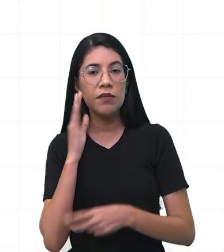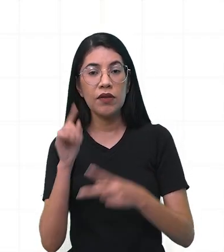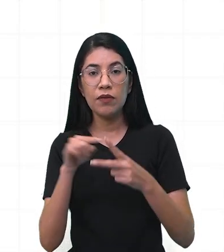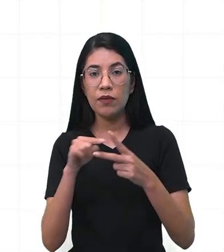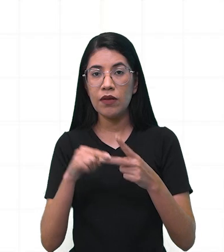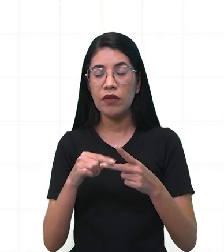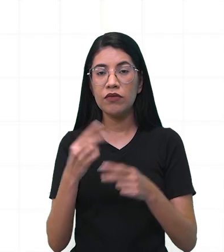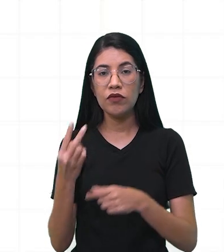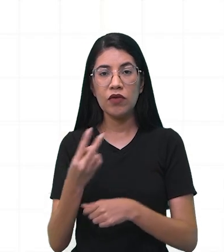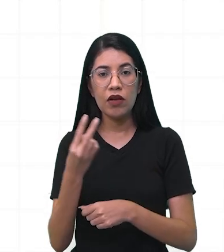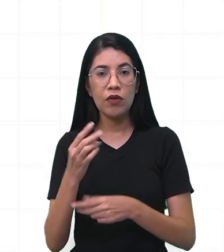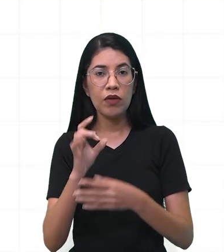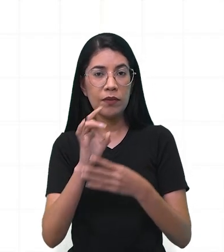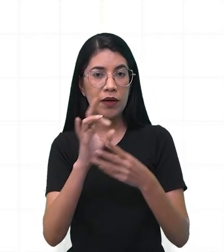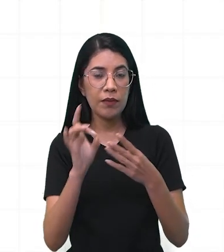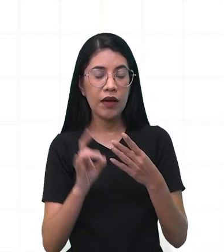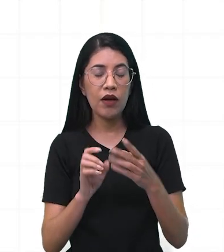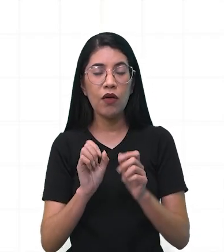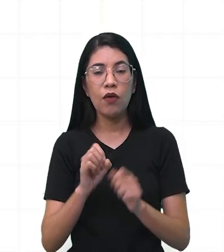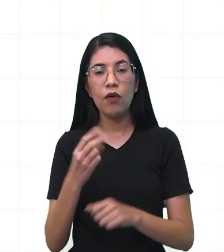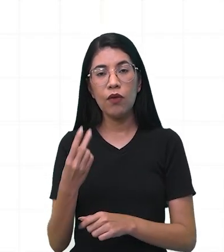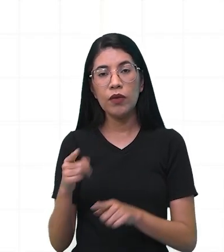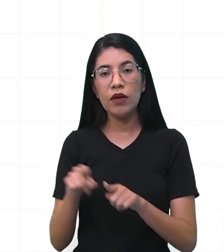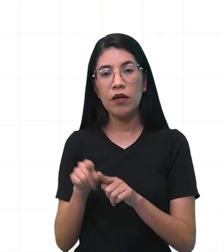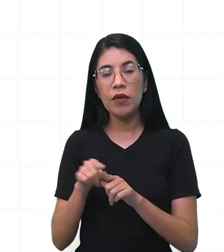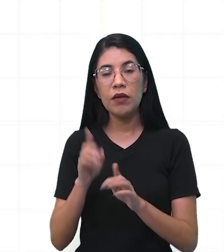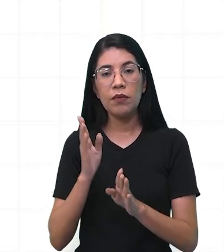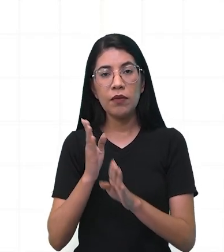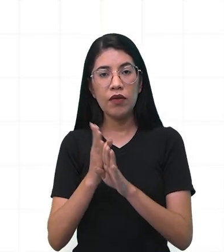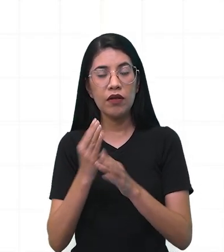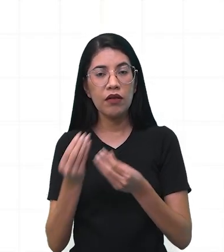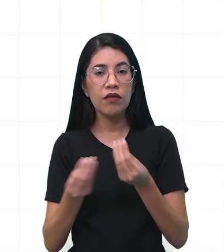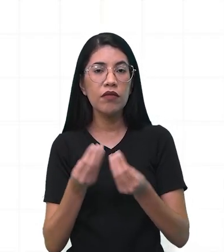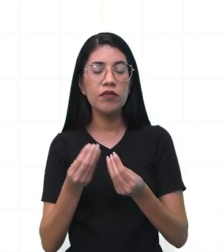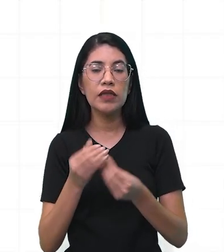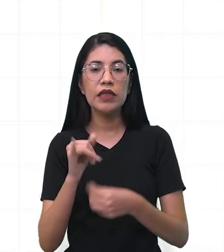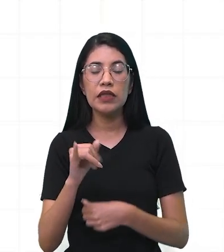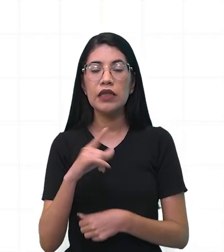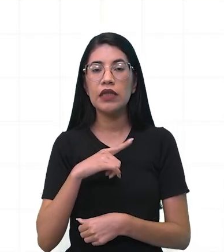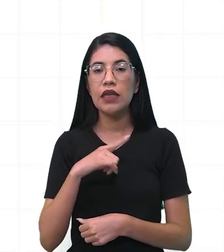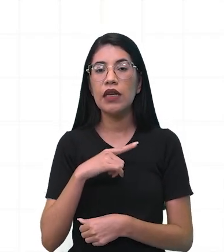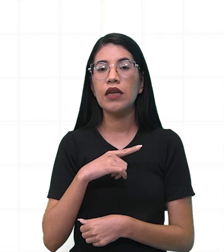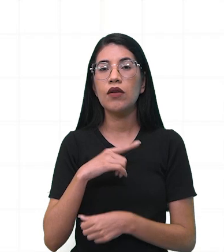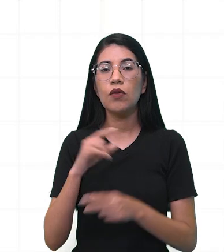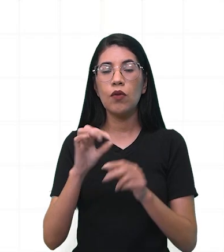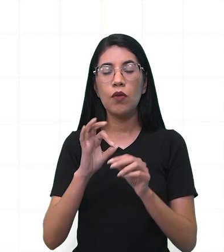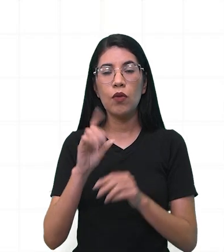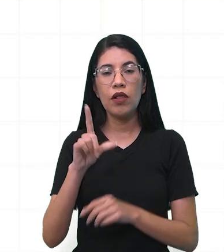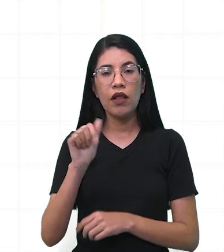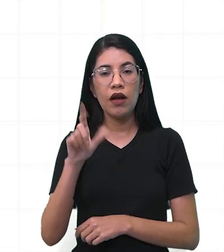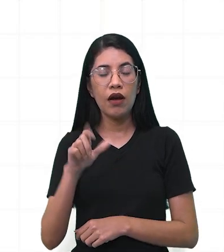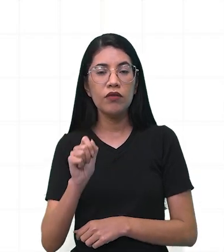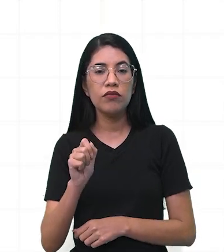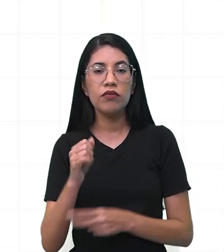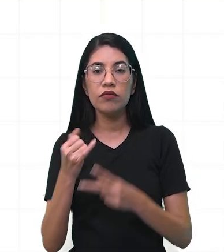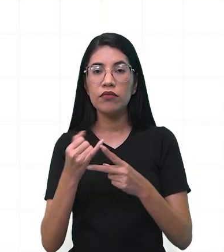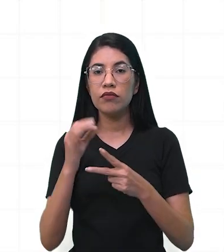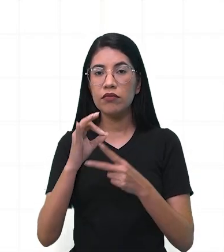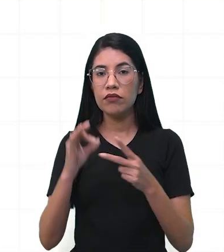ângulos e somamos, ou podemos determinar a soma conhecendo o número de lados deste polígono. Como assim,